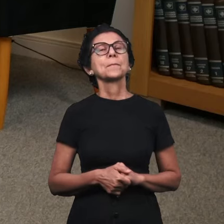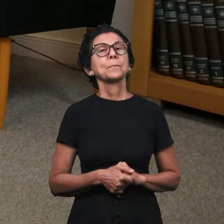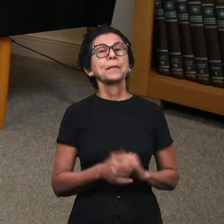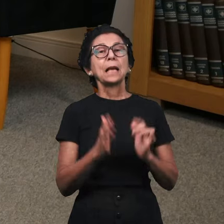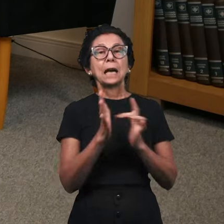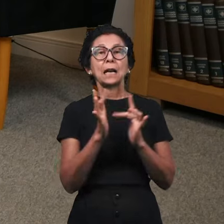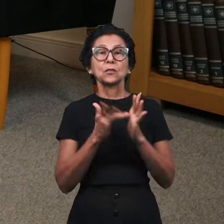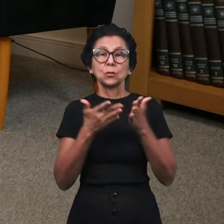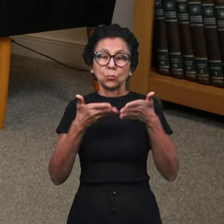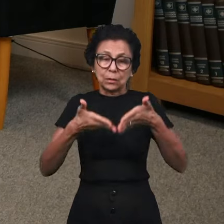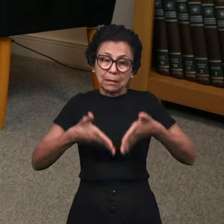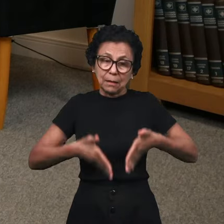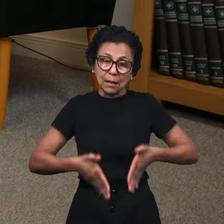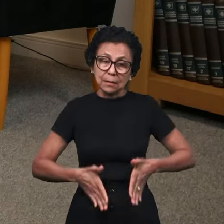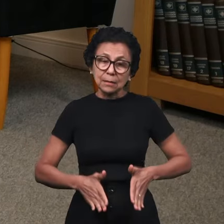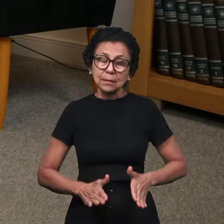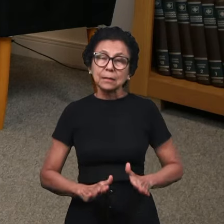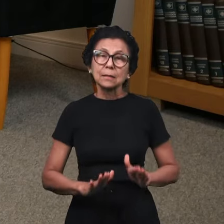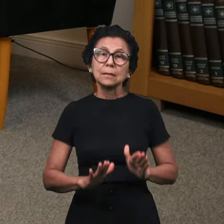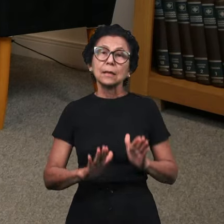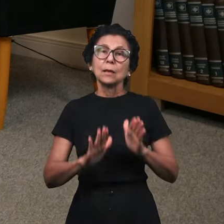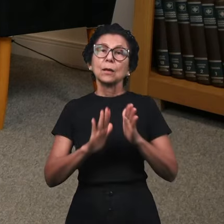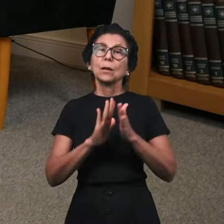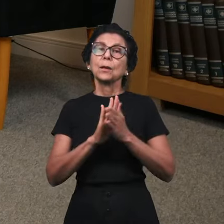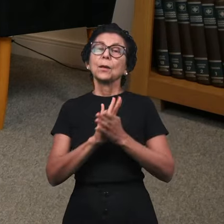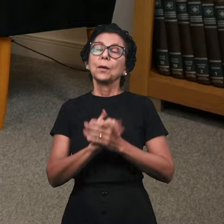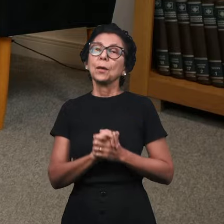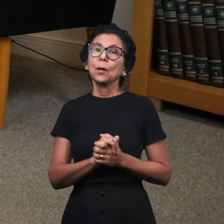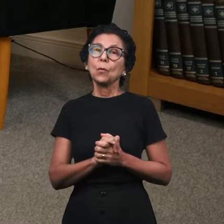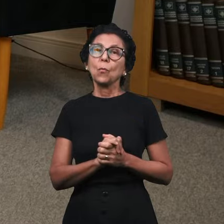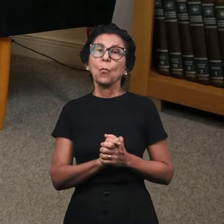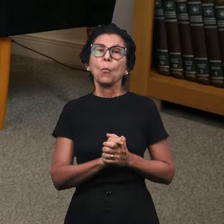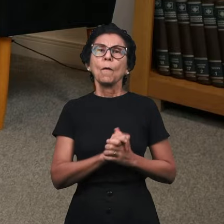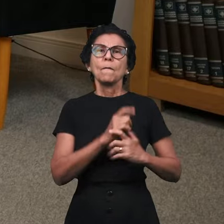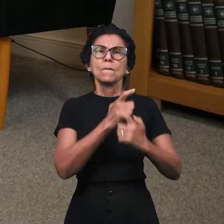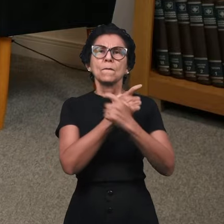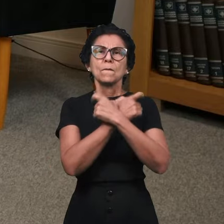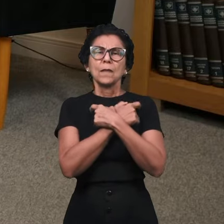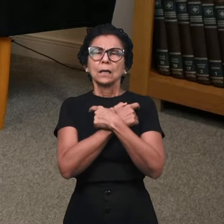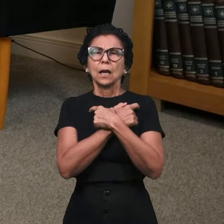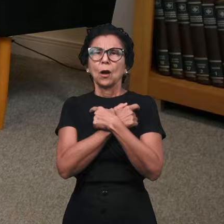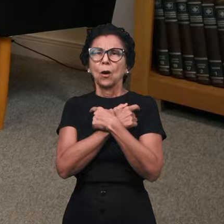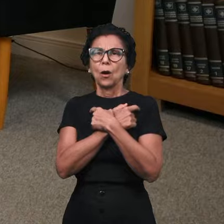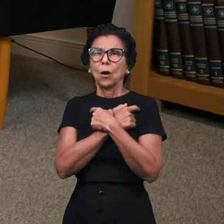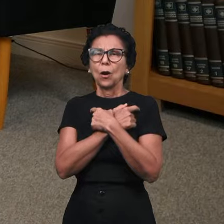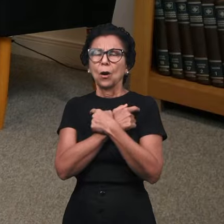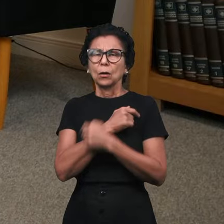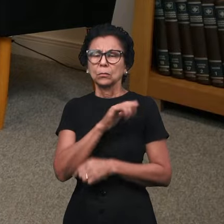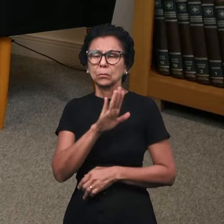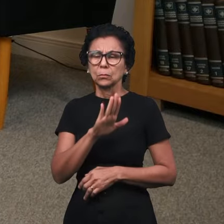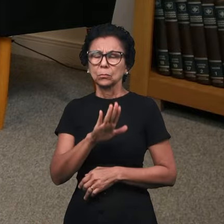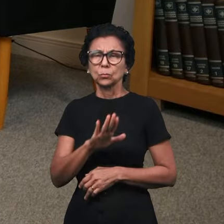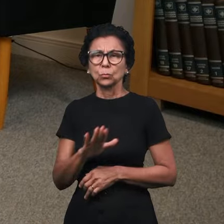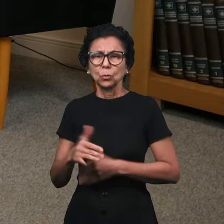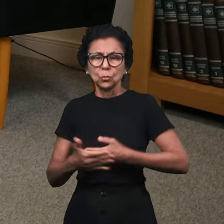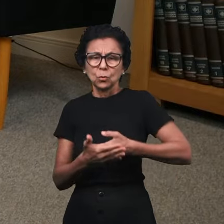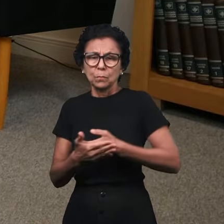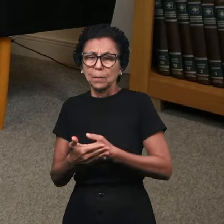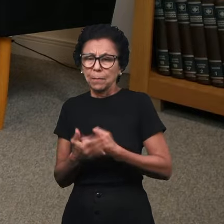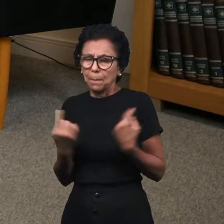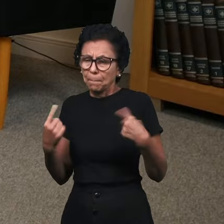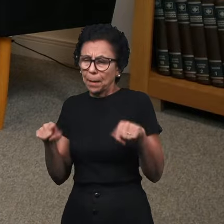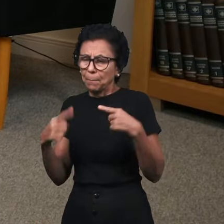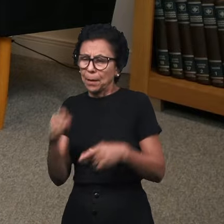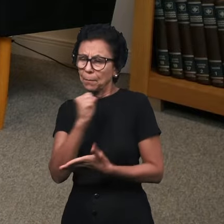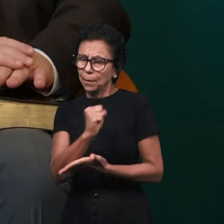nasceu, Herodes começou a perseguir as crianças, né? Exatamente. Aí o Senhor mostrou em sonhos para levar o menino por um tempo no